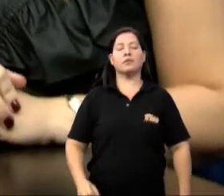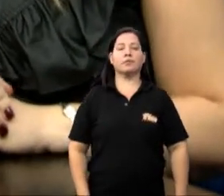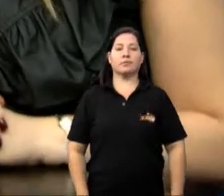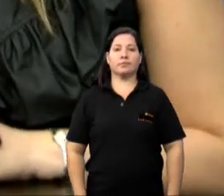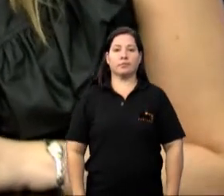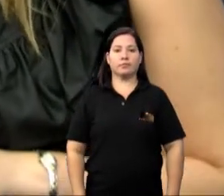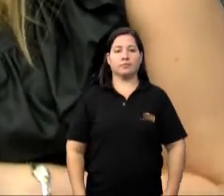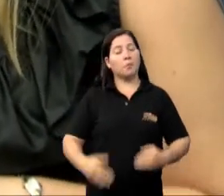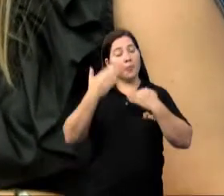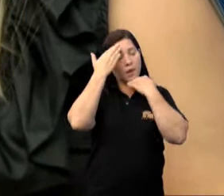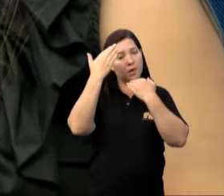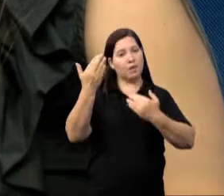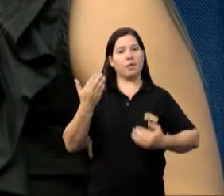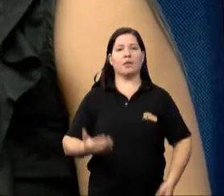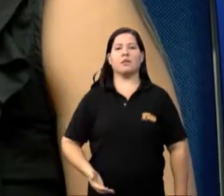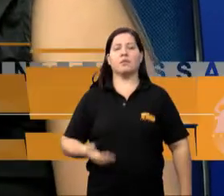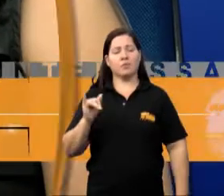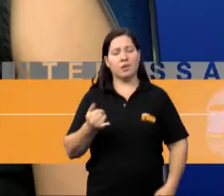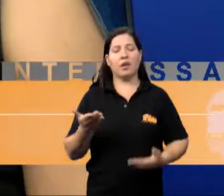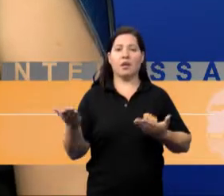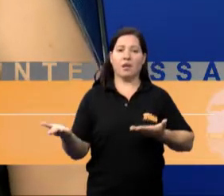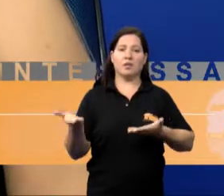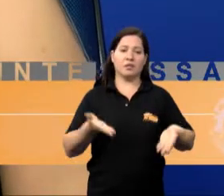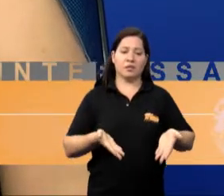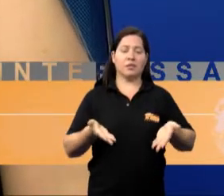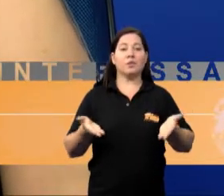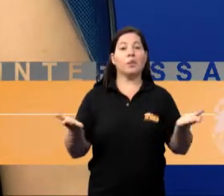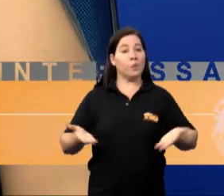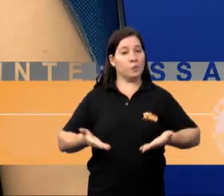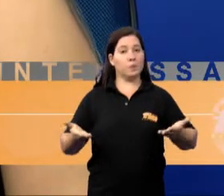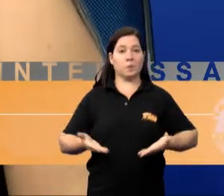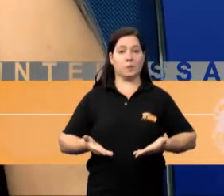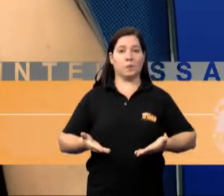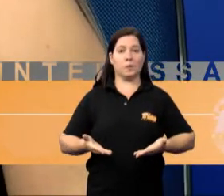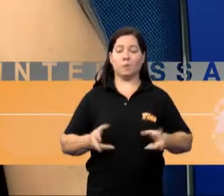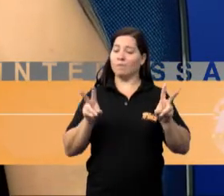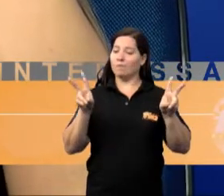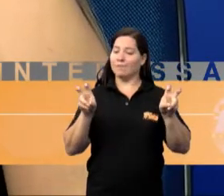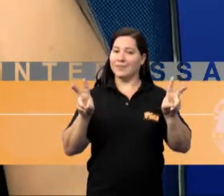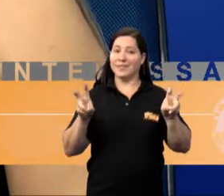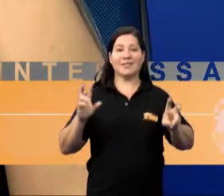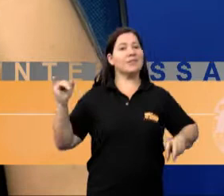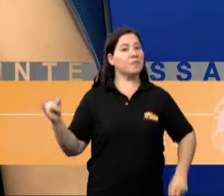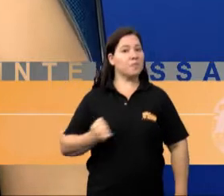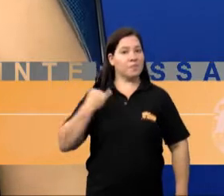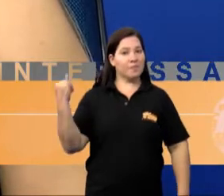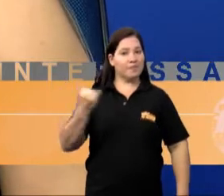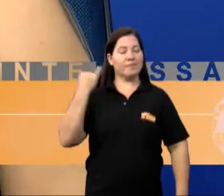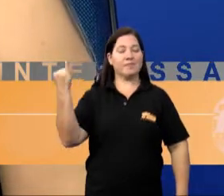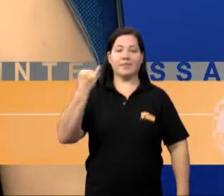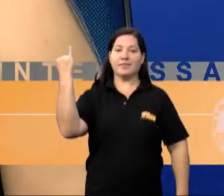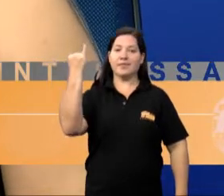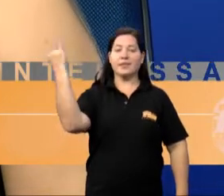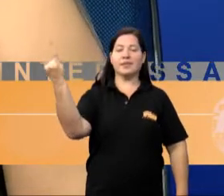Obrigada pela oportunidade, né, de a gente estar aqui discutindo uma questão tão importante e pensando,